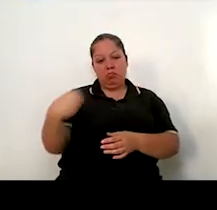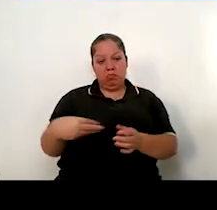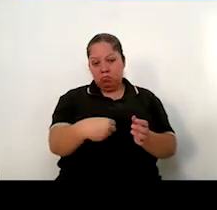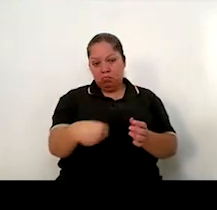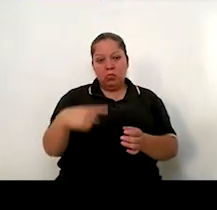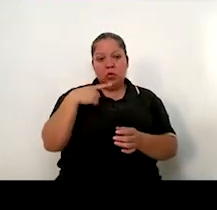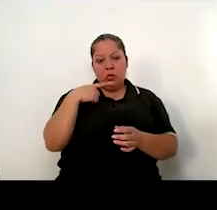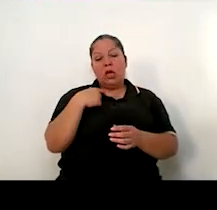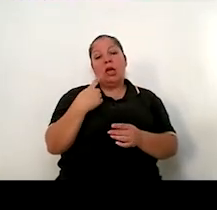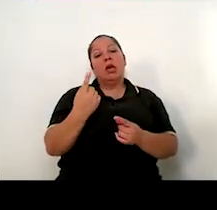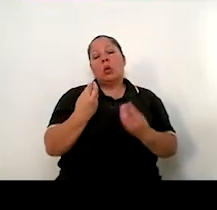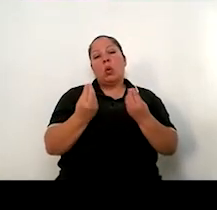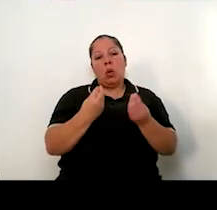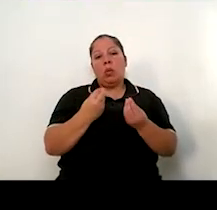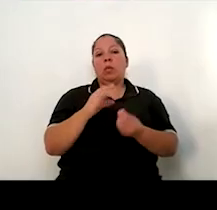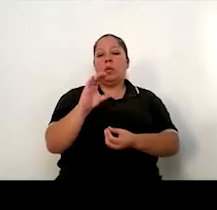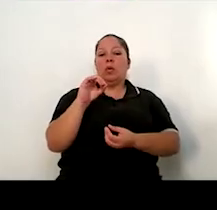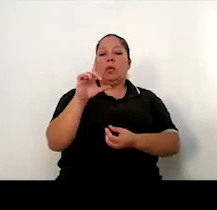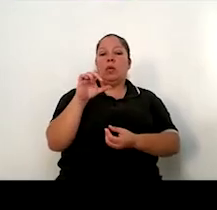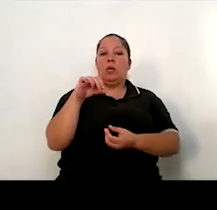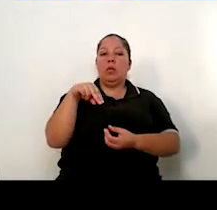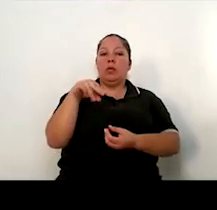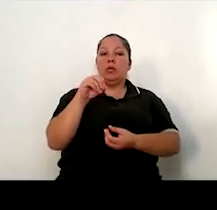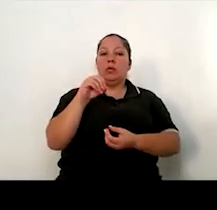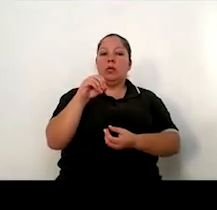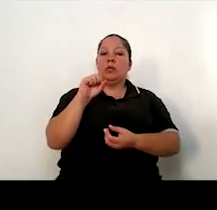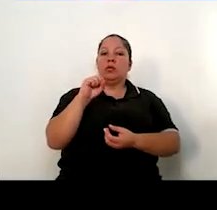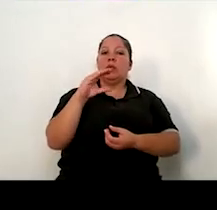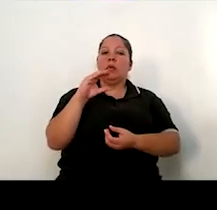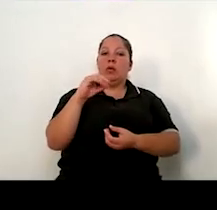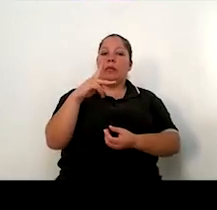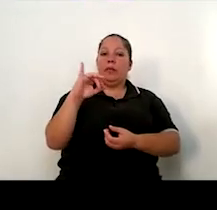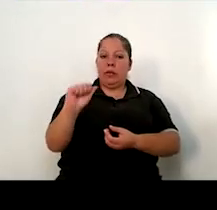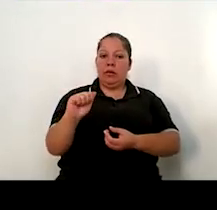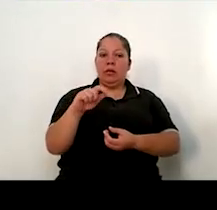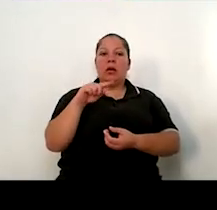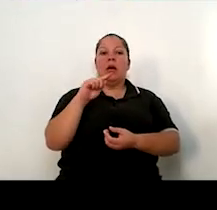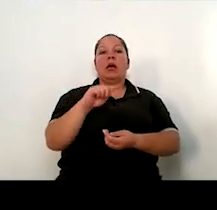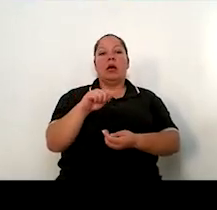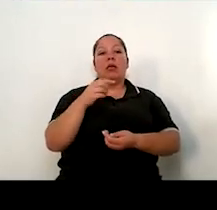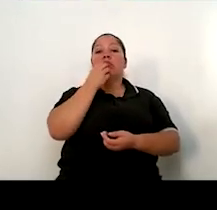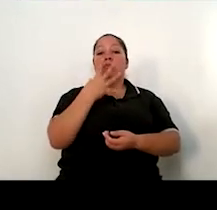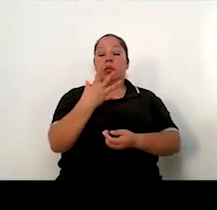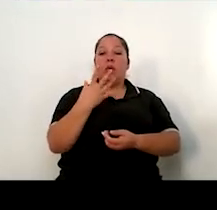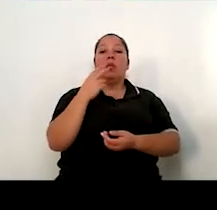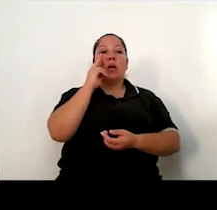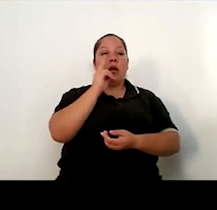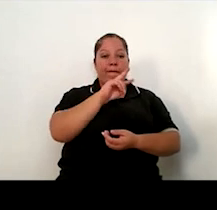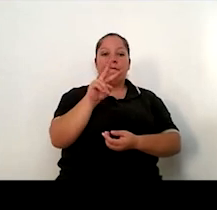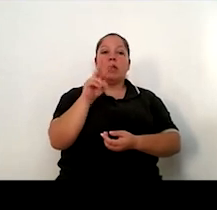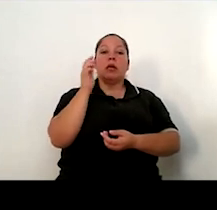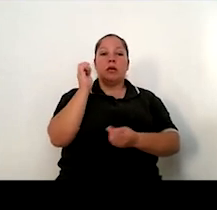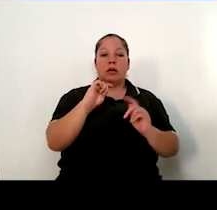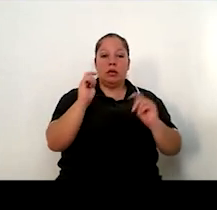o melhor, porque ele dá para ver o colo inteiro, né? Ele permite realizar biópsia e remover pólipos e outras lesões